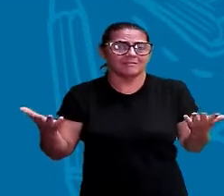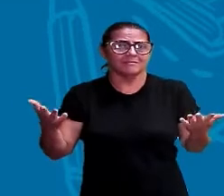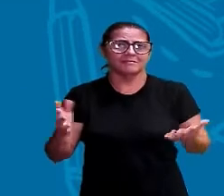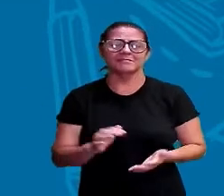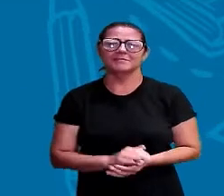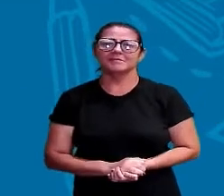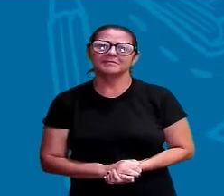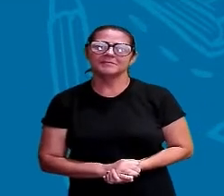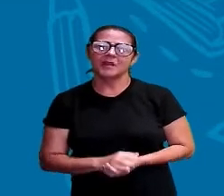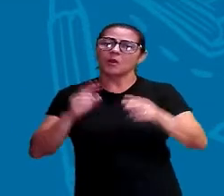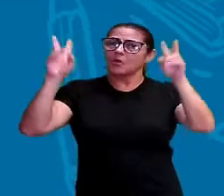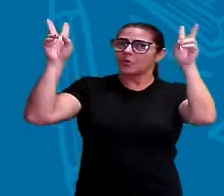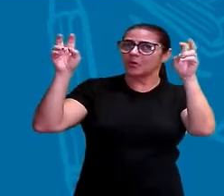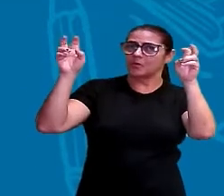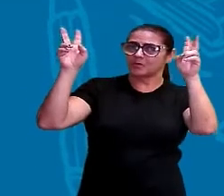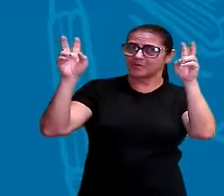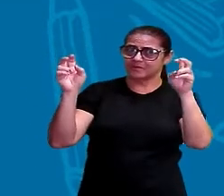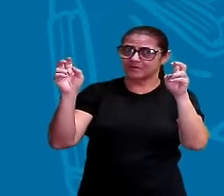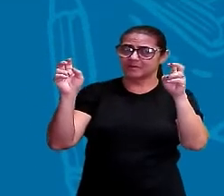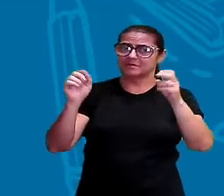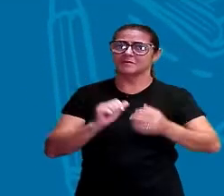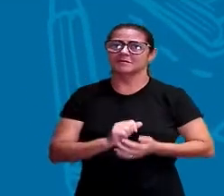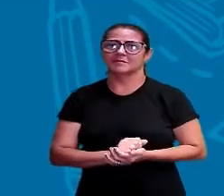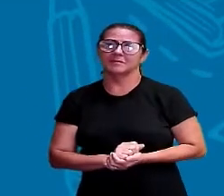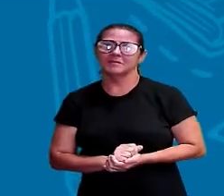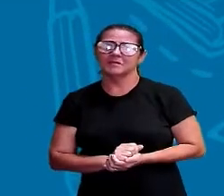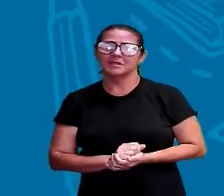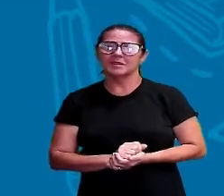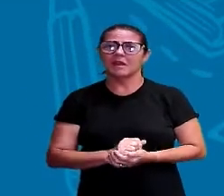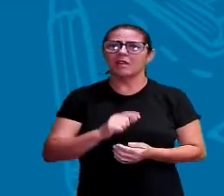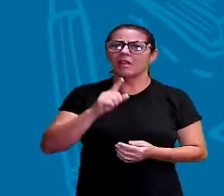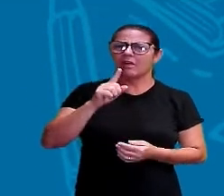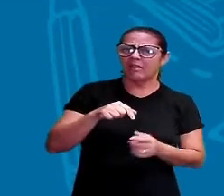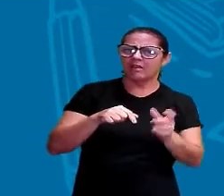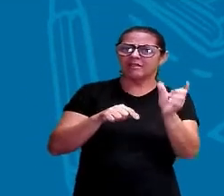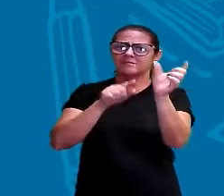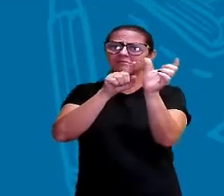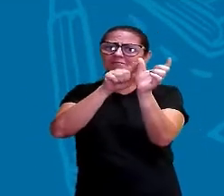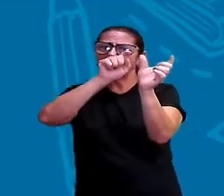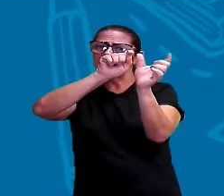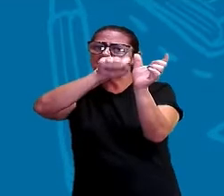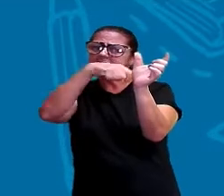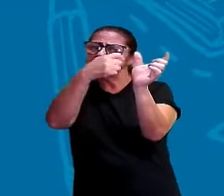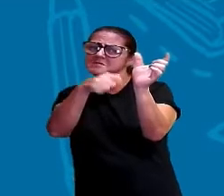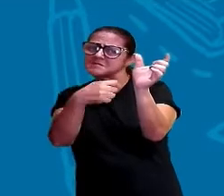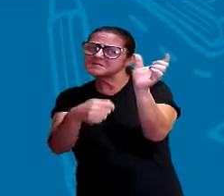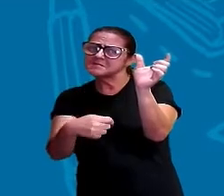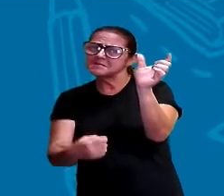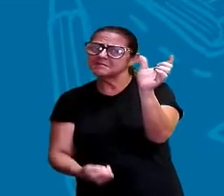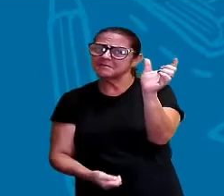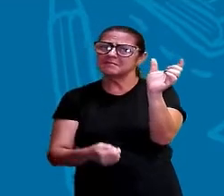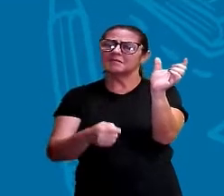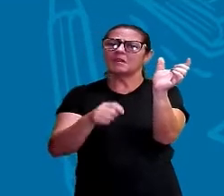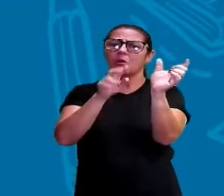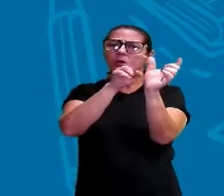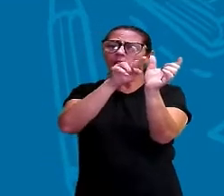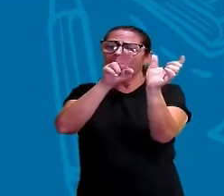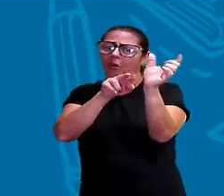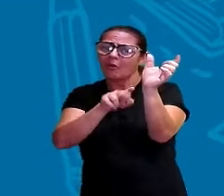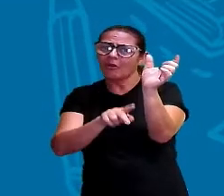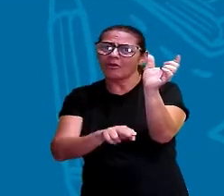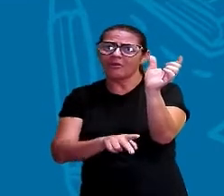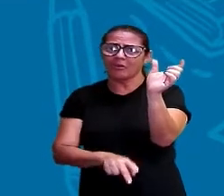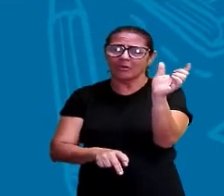Gente, como o tema já completo, ele diz assim, ó, são os vários significados que existem dentro do